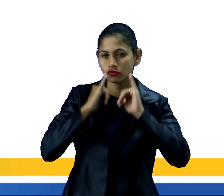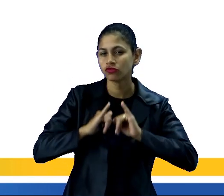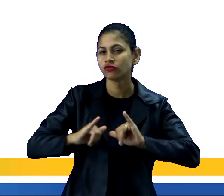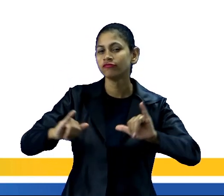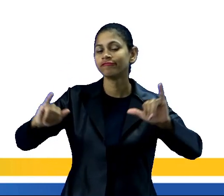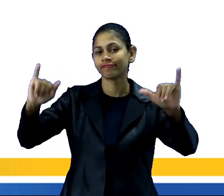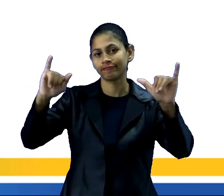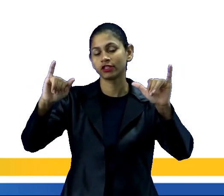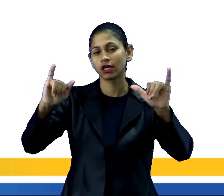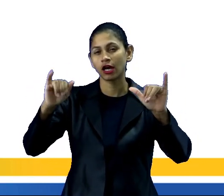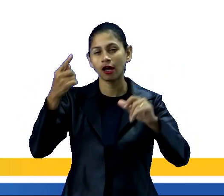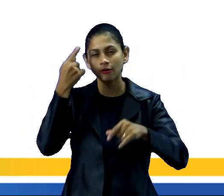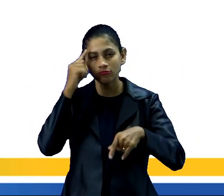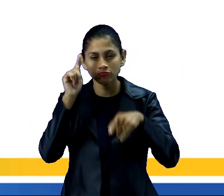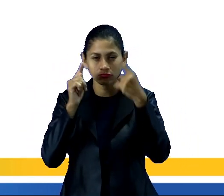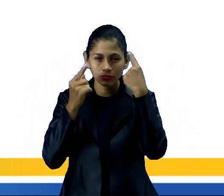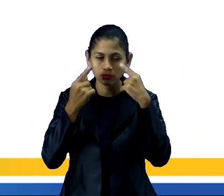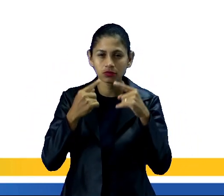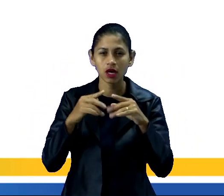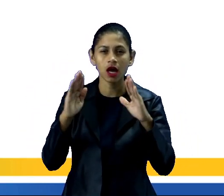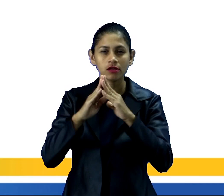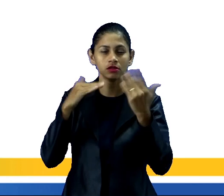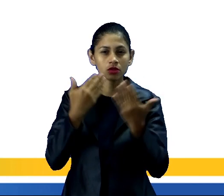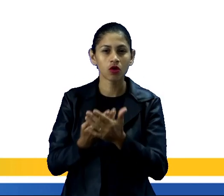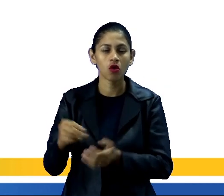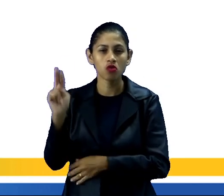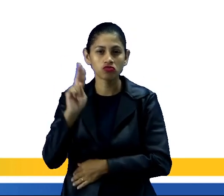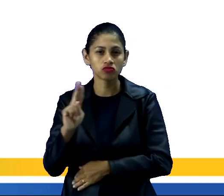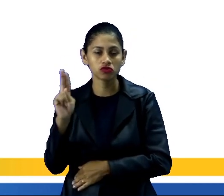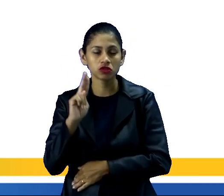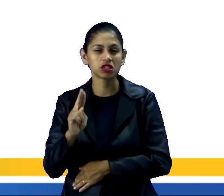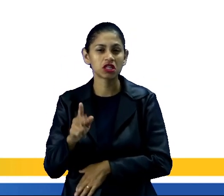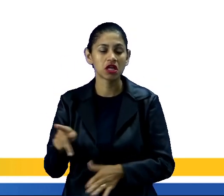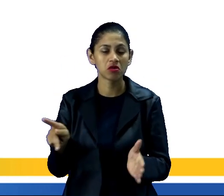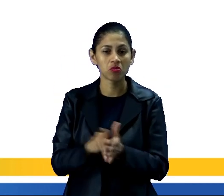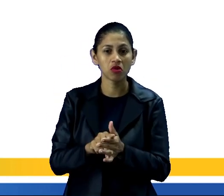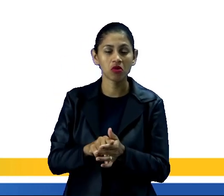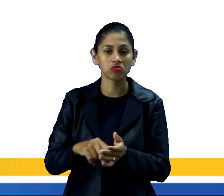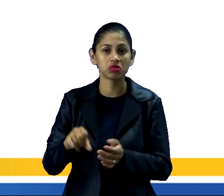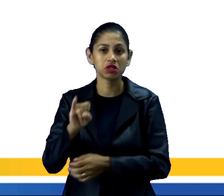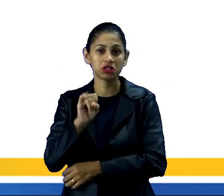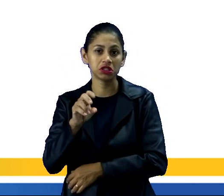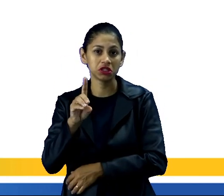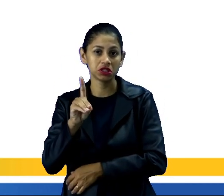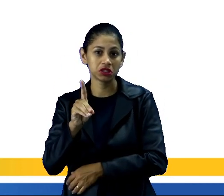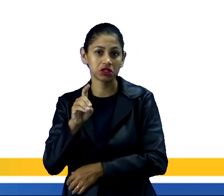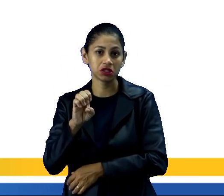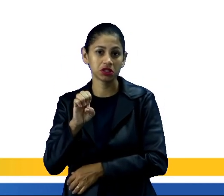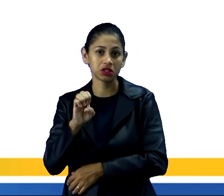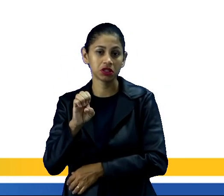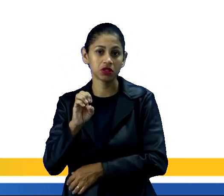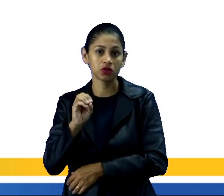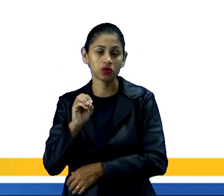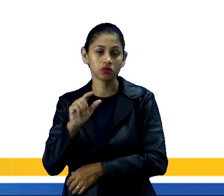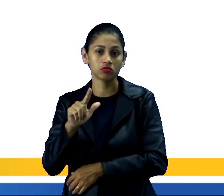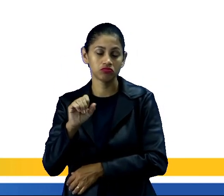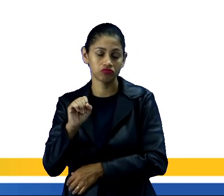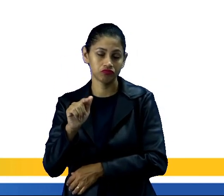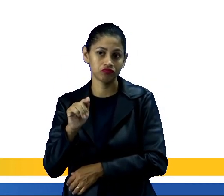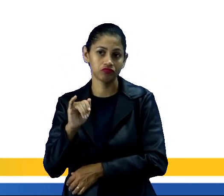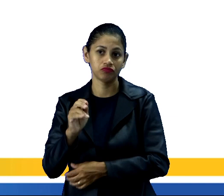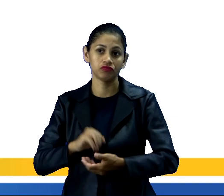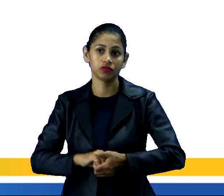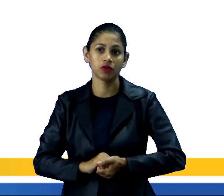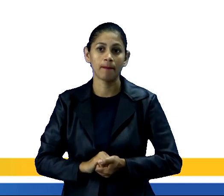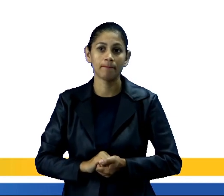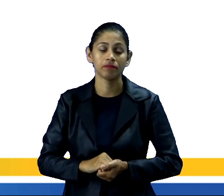usada como uma forma física, né, e ideológica para doutrinar. Outro regime totalitário muito famoso aí